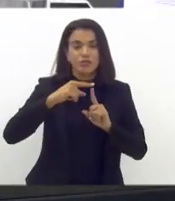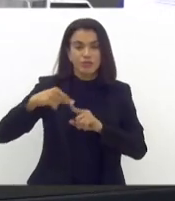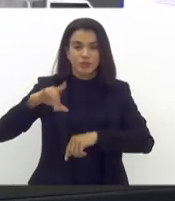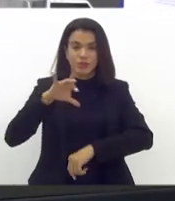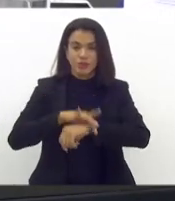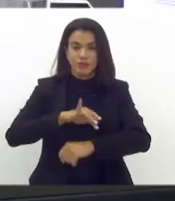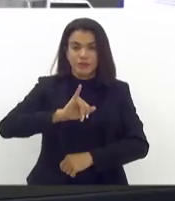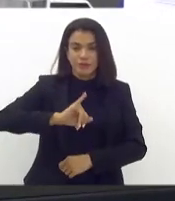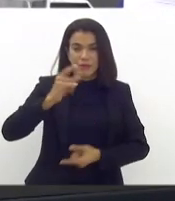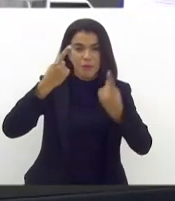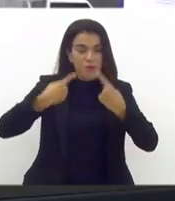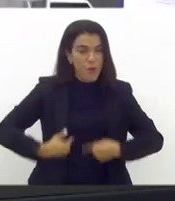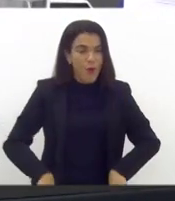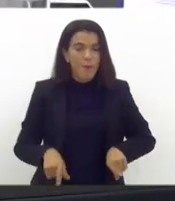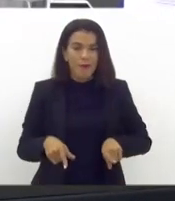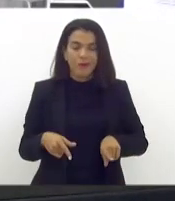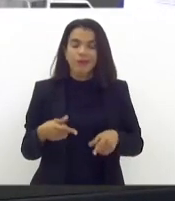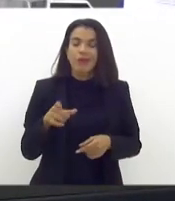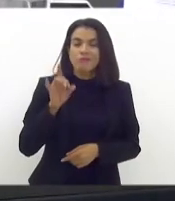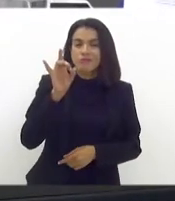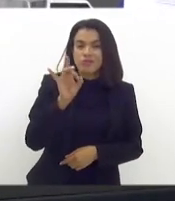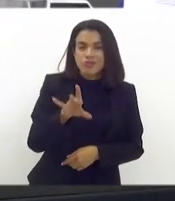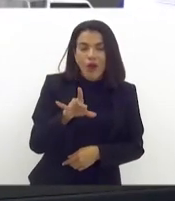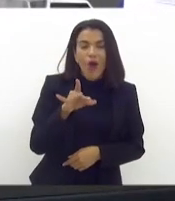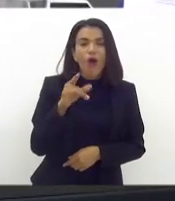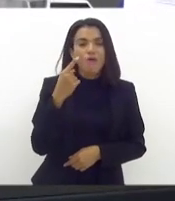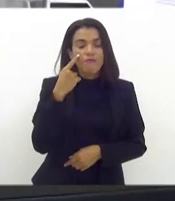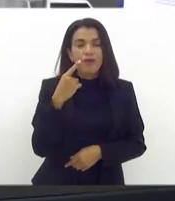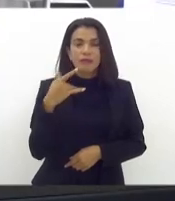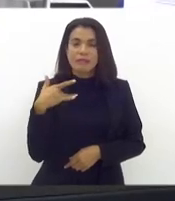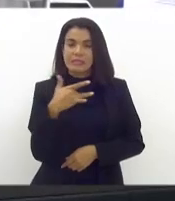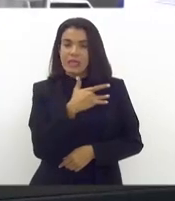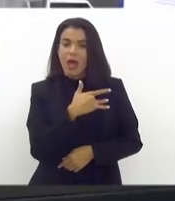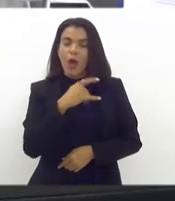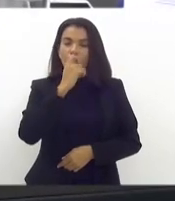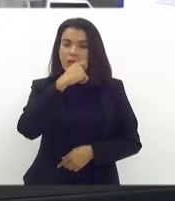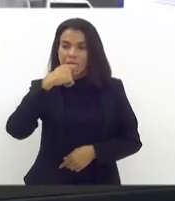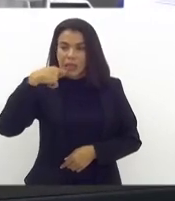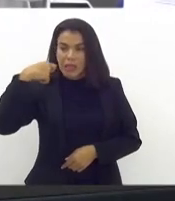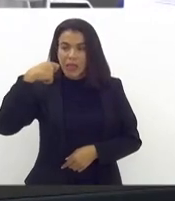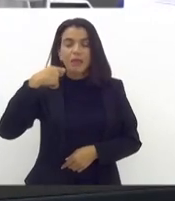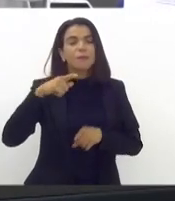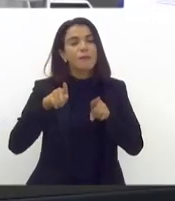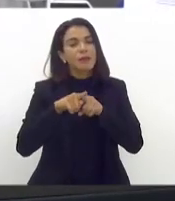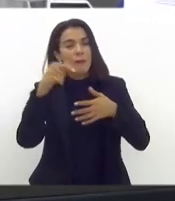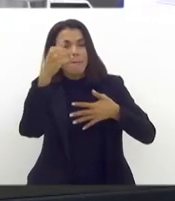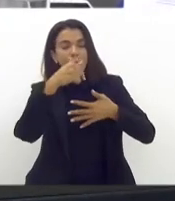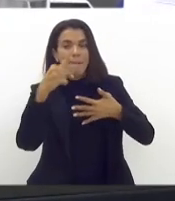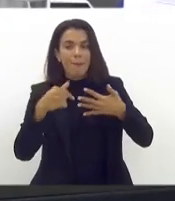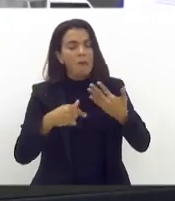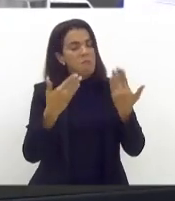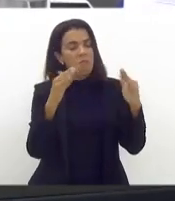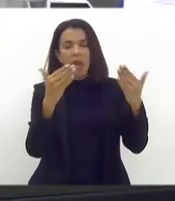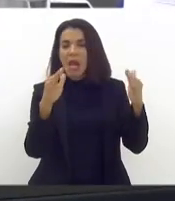todo. Então, você está não só vendo a saúde bucal, mas vendo a saúde no seu conjunto e a dignidade. Vossa